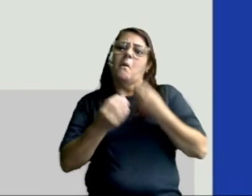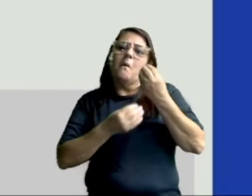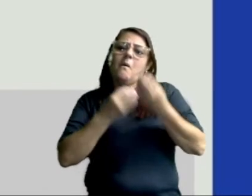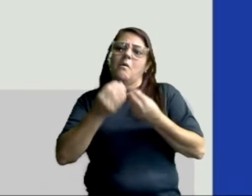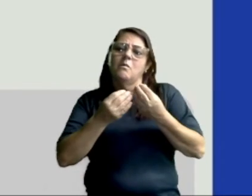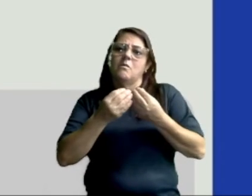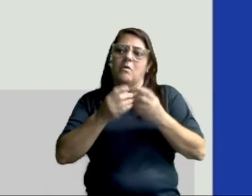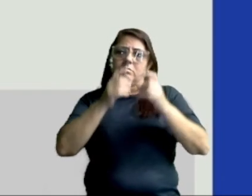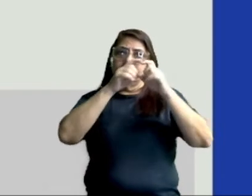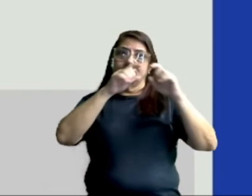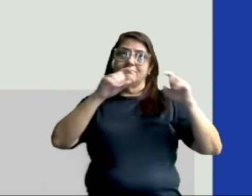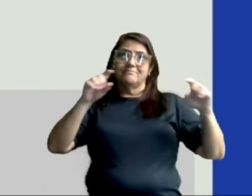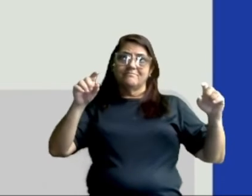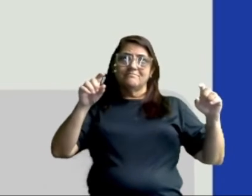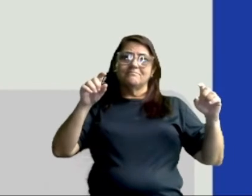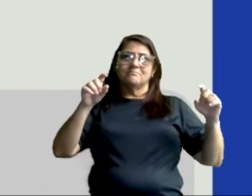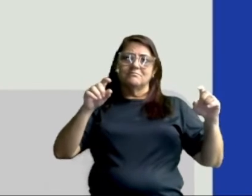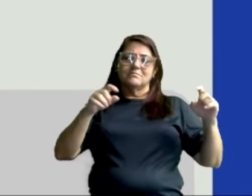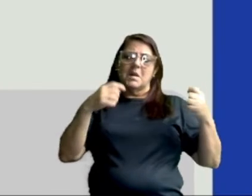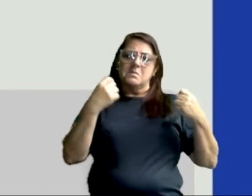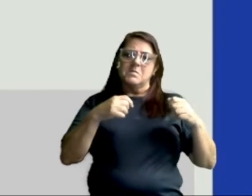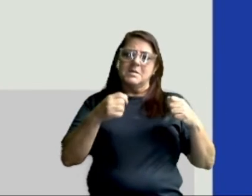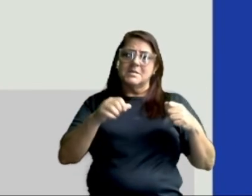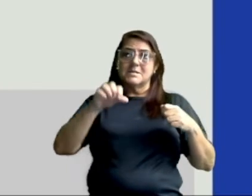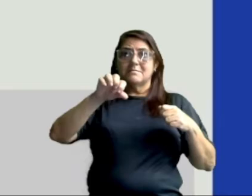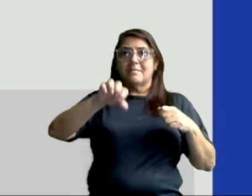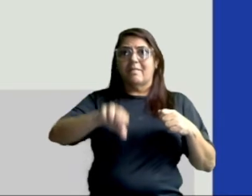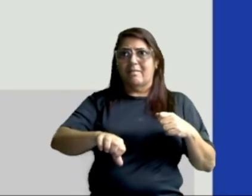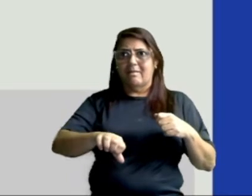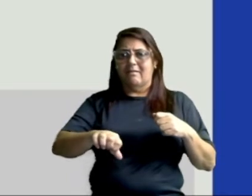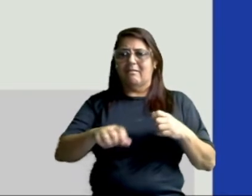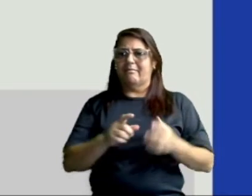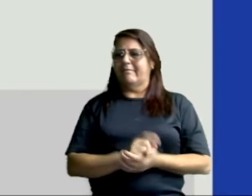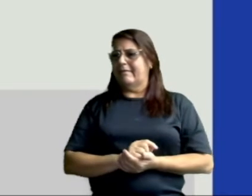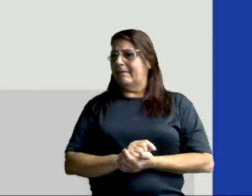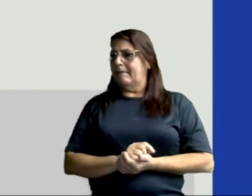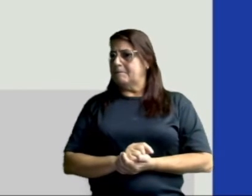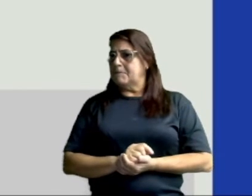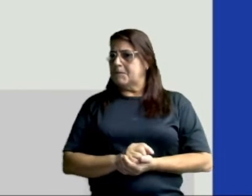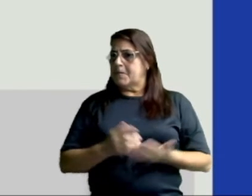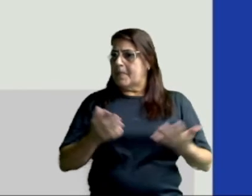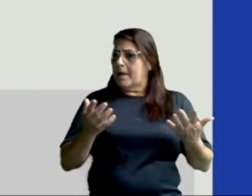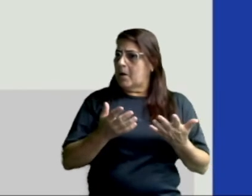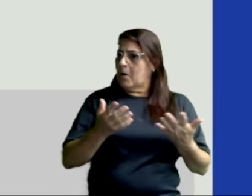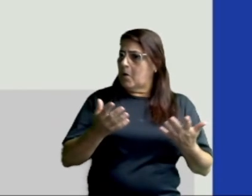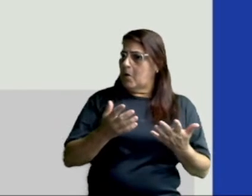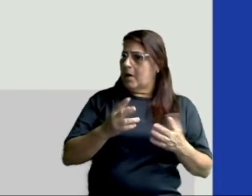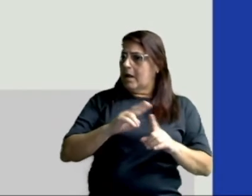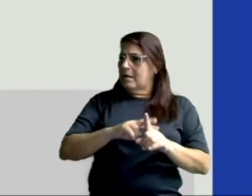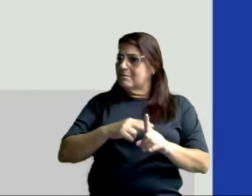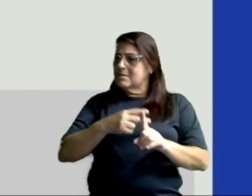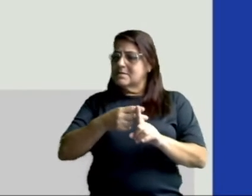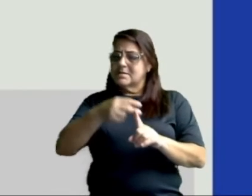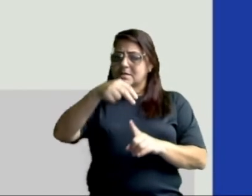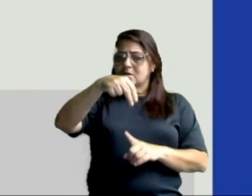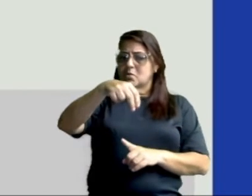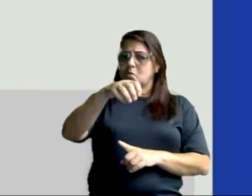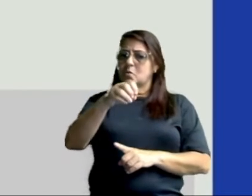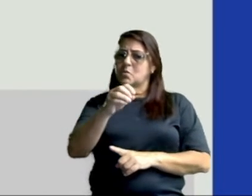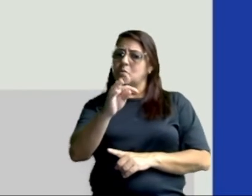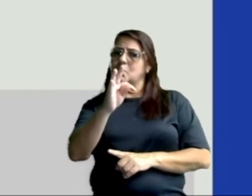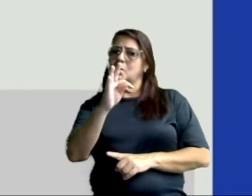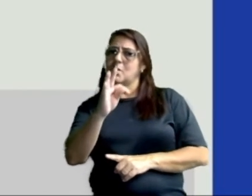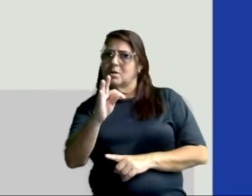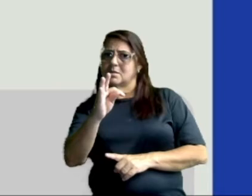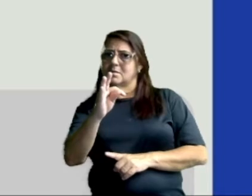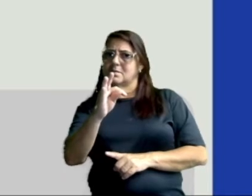Você afirmou, mas você precisa negar. Gente, neste caso, você precisa apenas